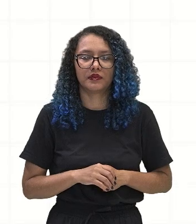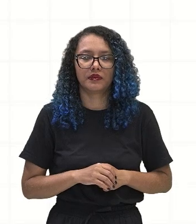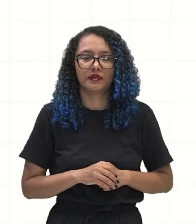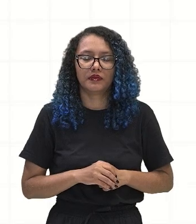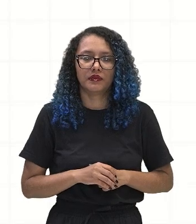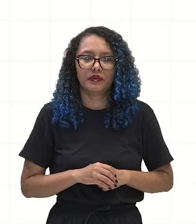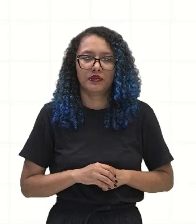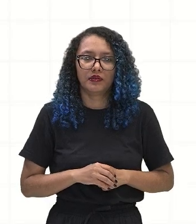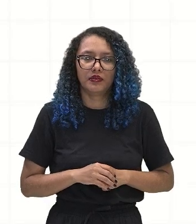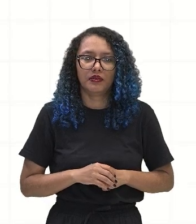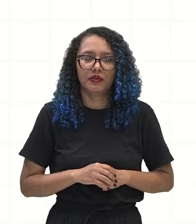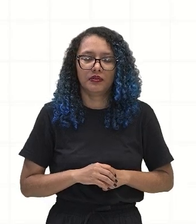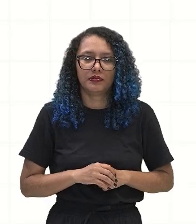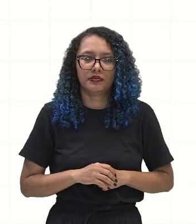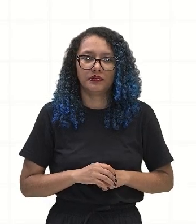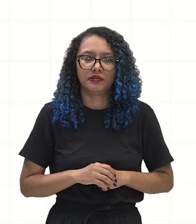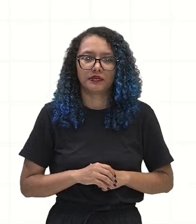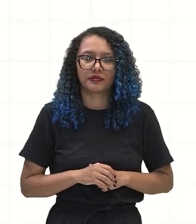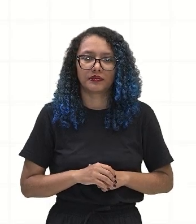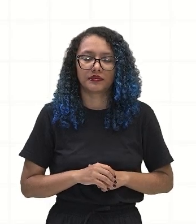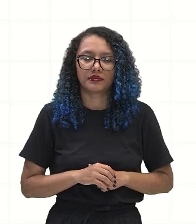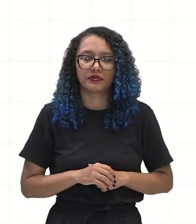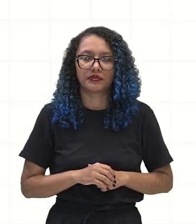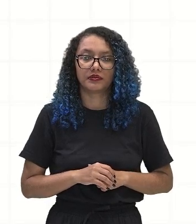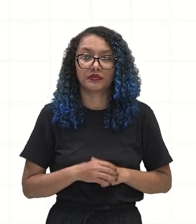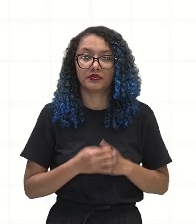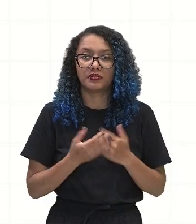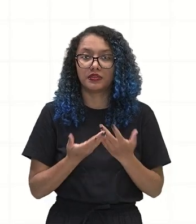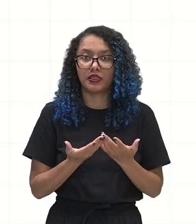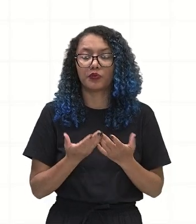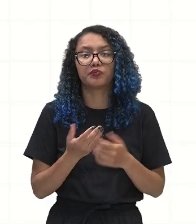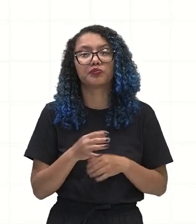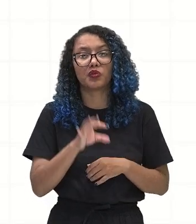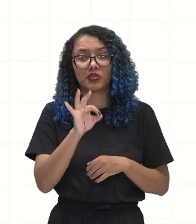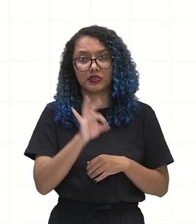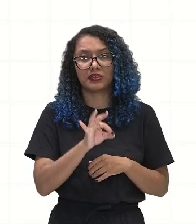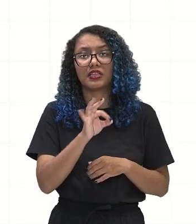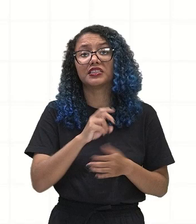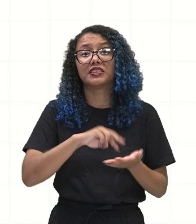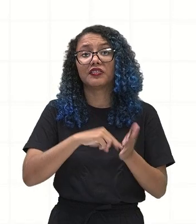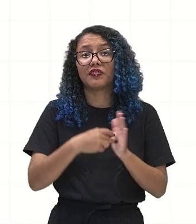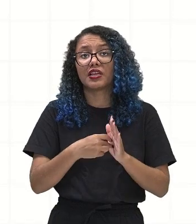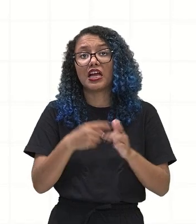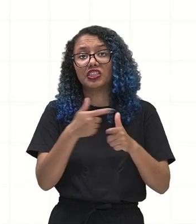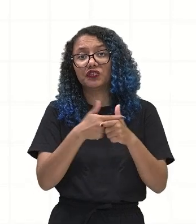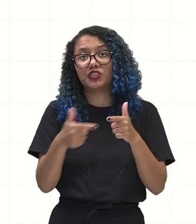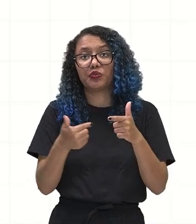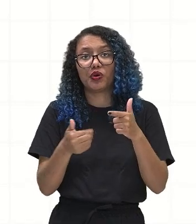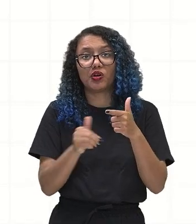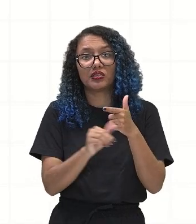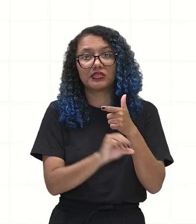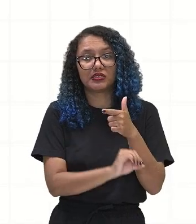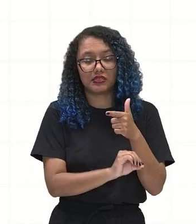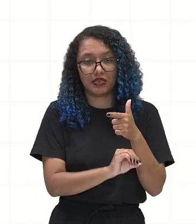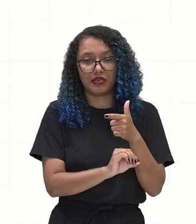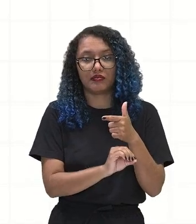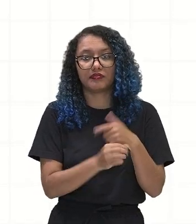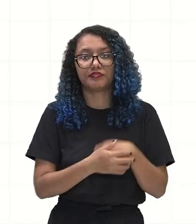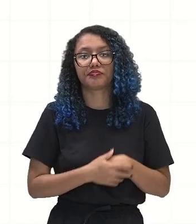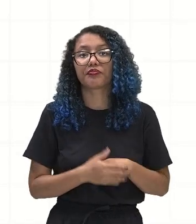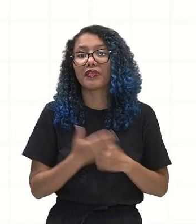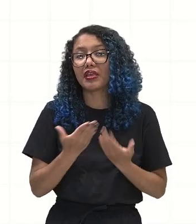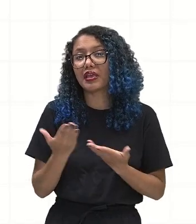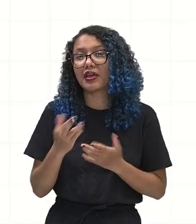Tá? Então, porcentagem é uma divisão por 100, né? E aqui na representação de fração,